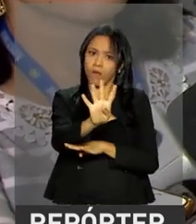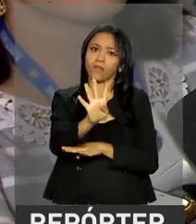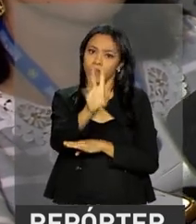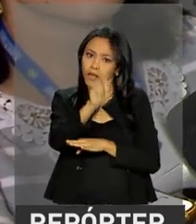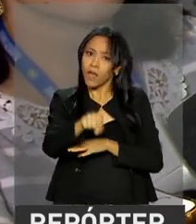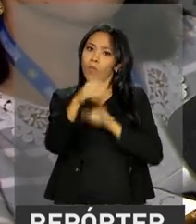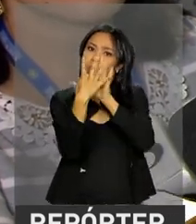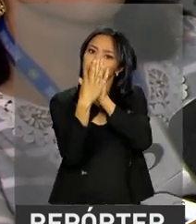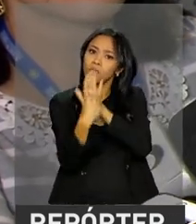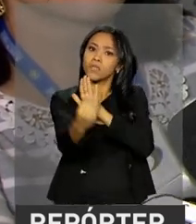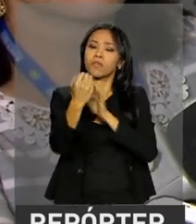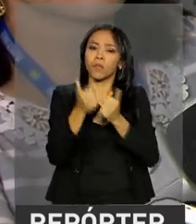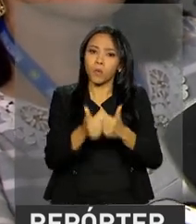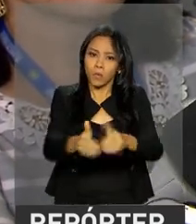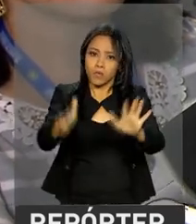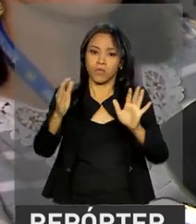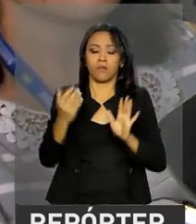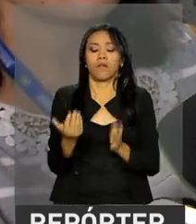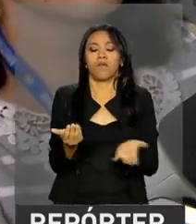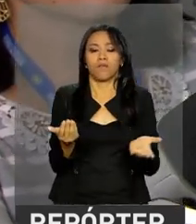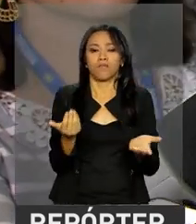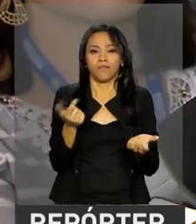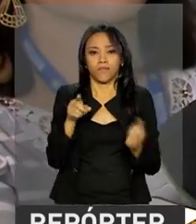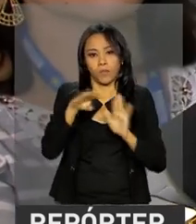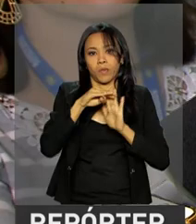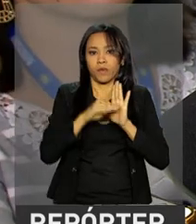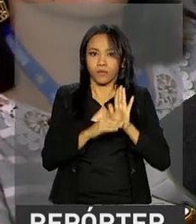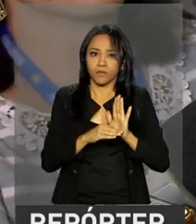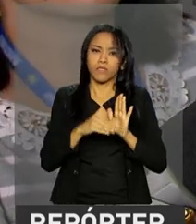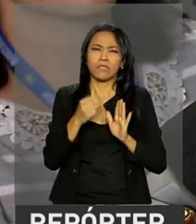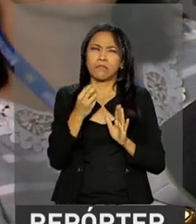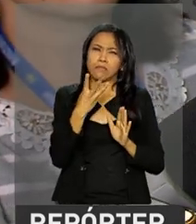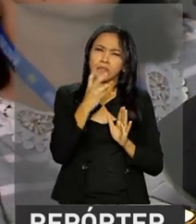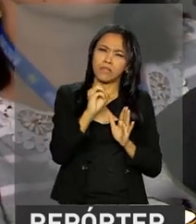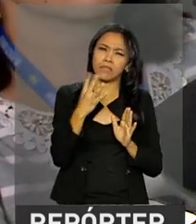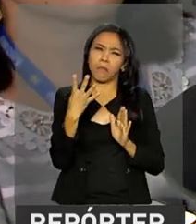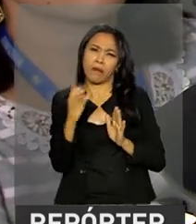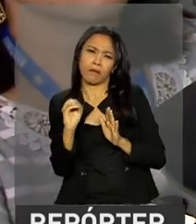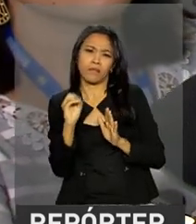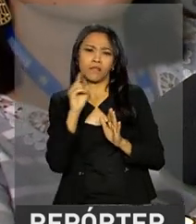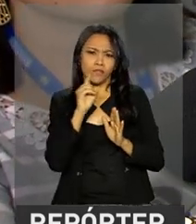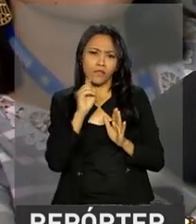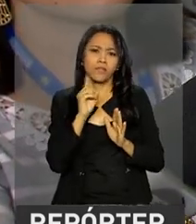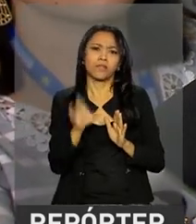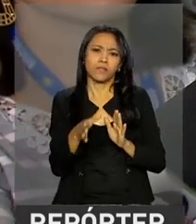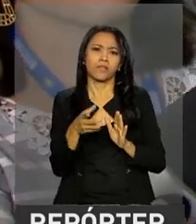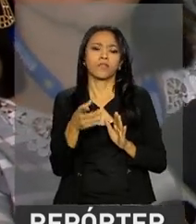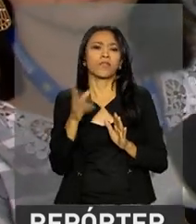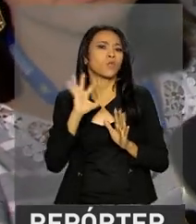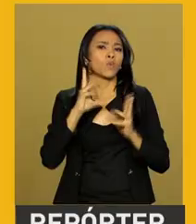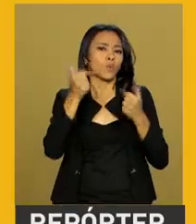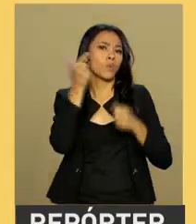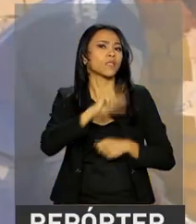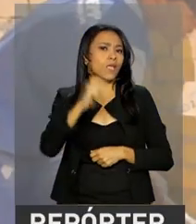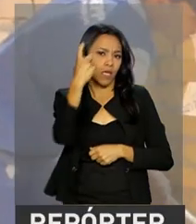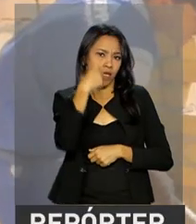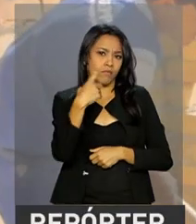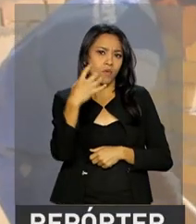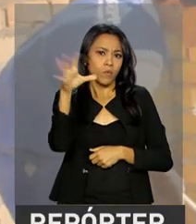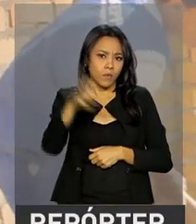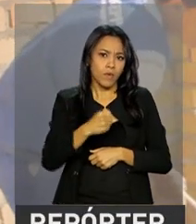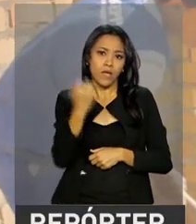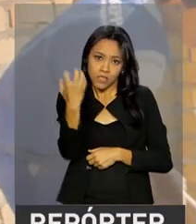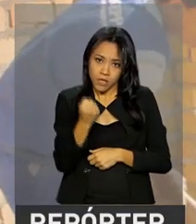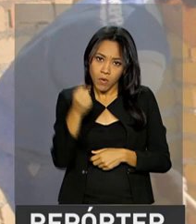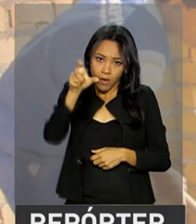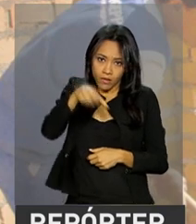para fazer o programa iniciar. A partir daí, dentro de 30 a 40 dias, o Brasil inteiro passa a ter acesso ao Cartão Reforma. Para participar